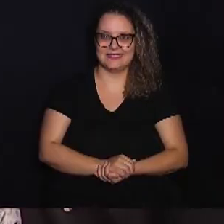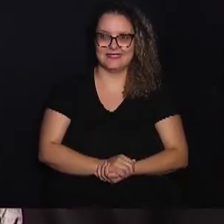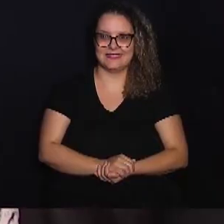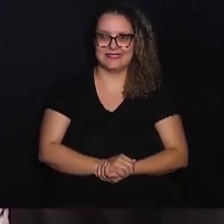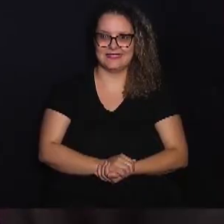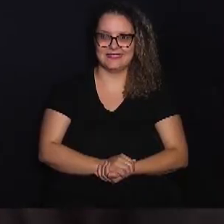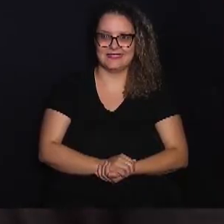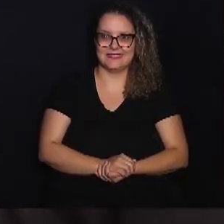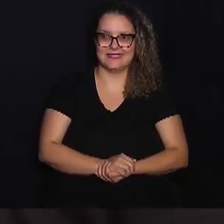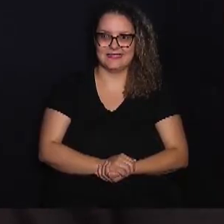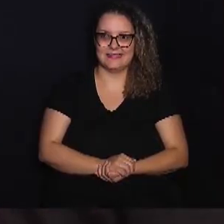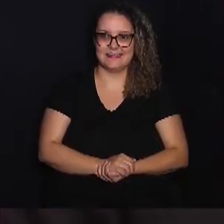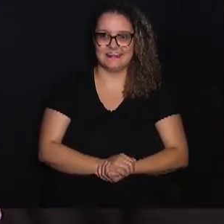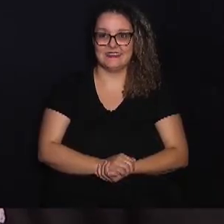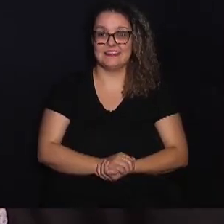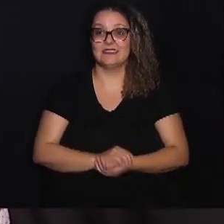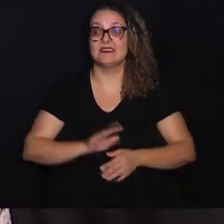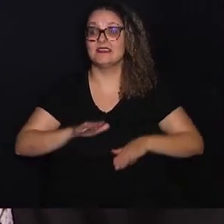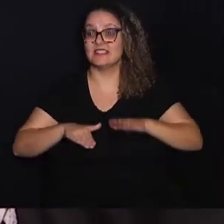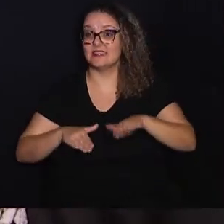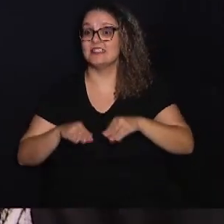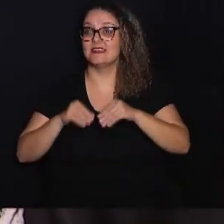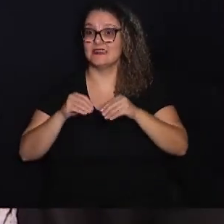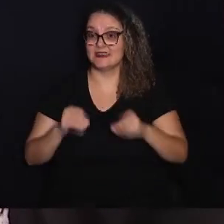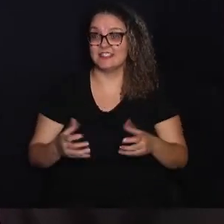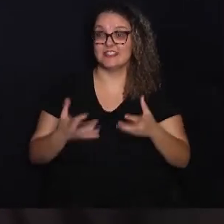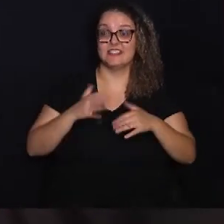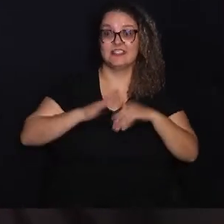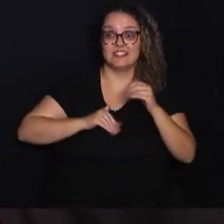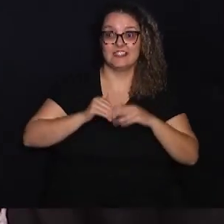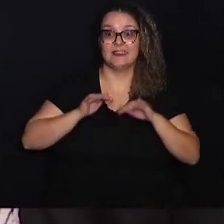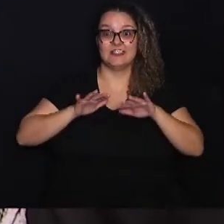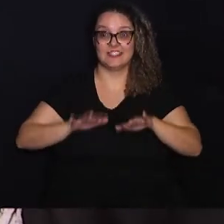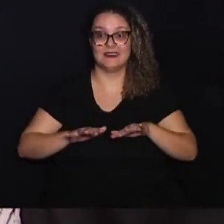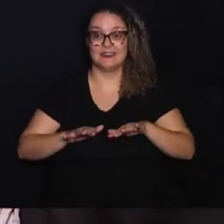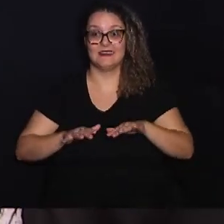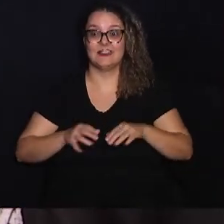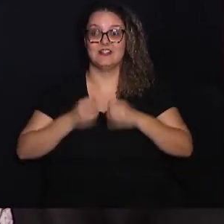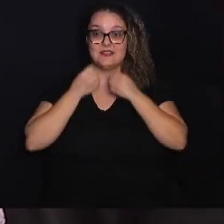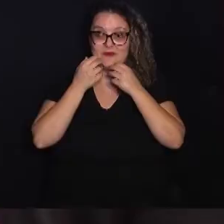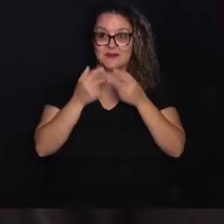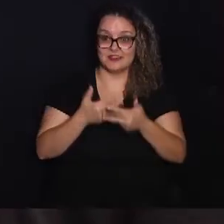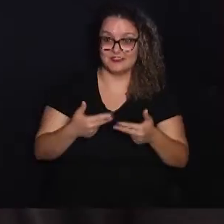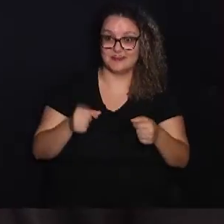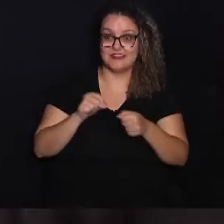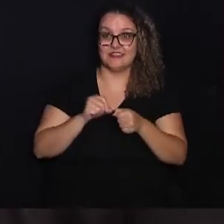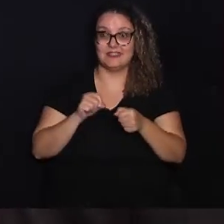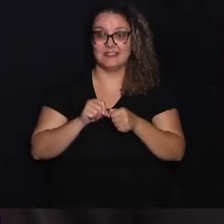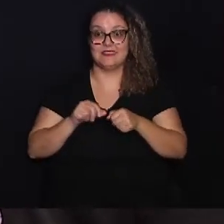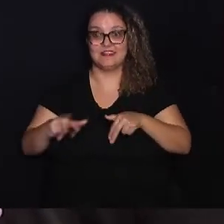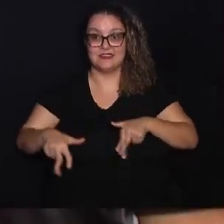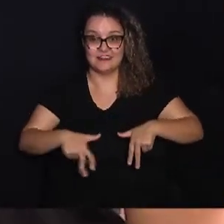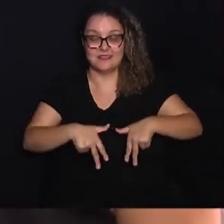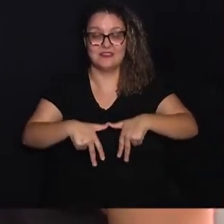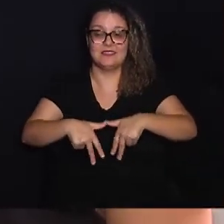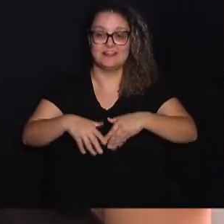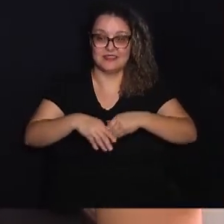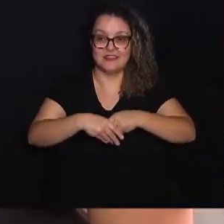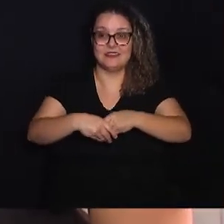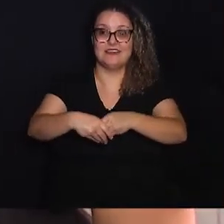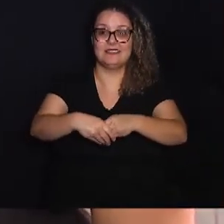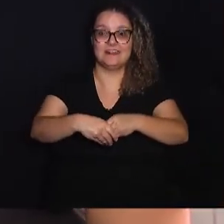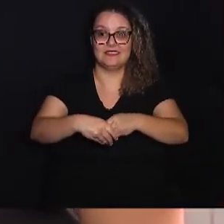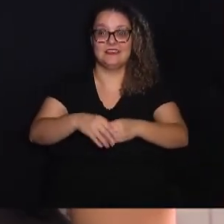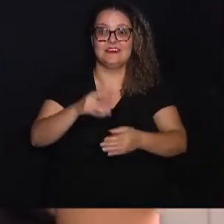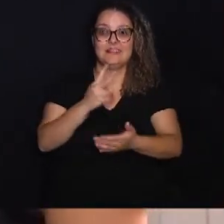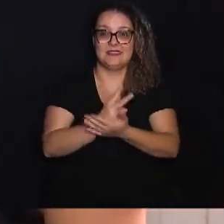Pisando bem firme na terra, quero com minhas mãos boas obras realizar. Dar a mão um para o outro, doar